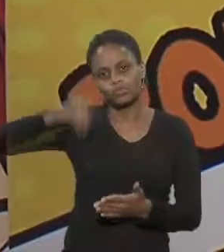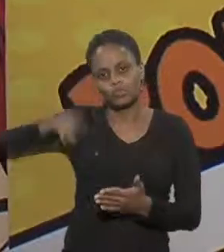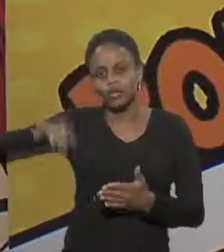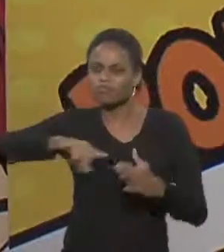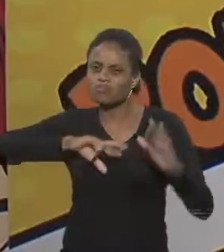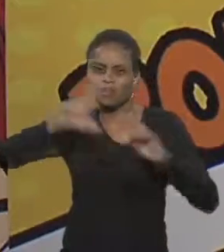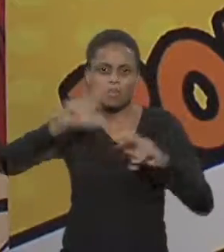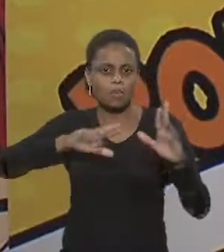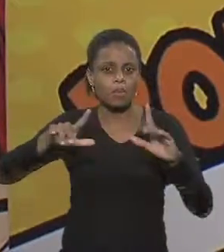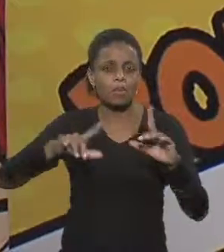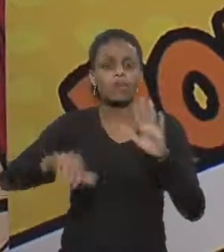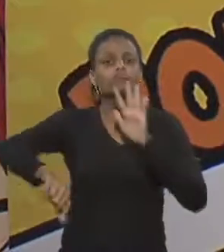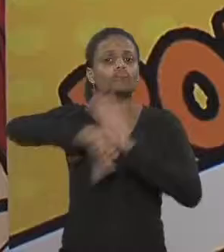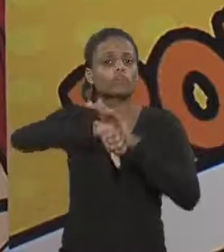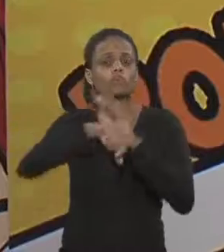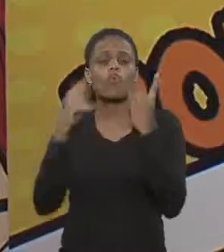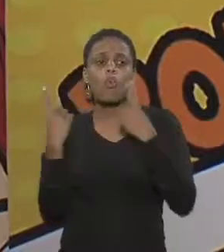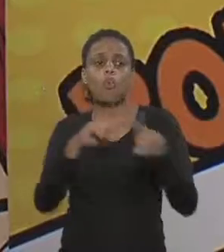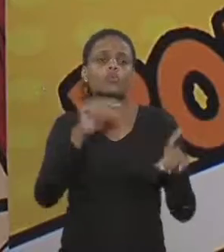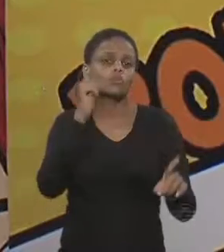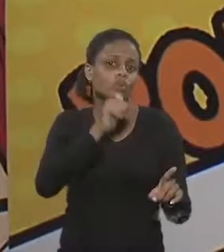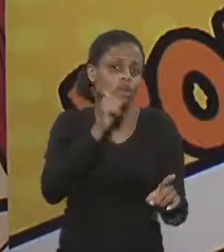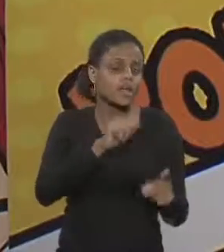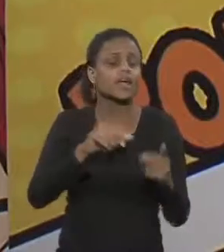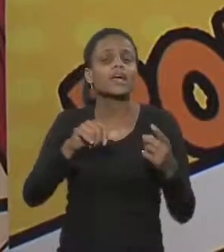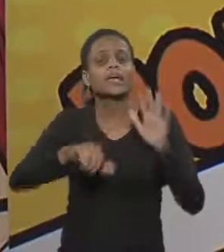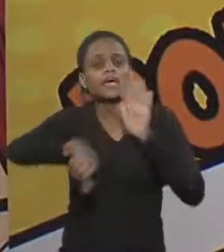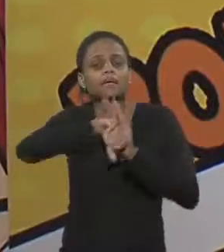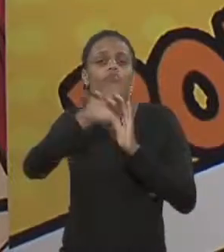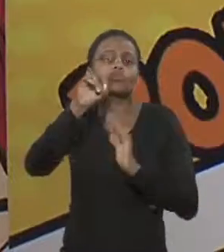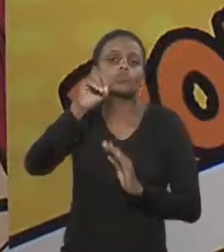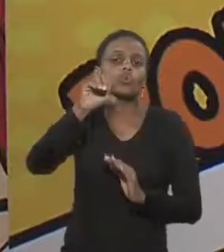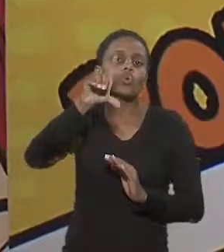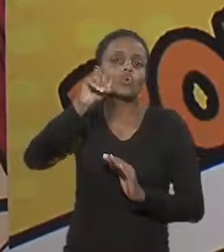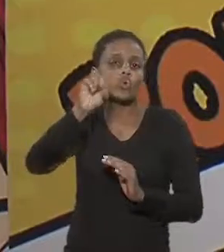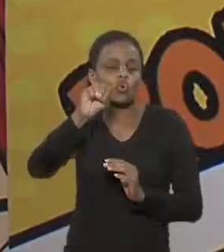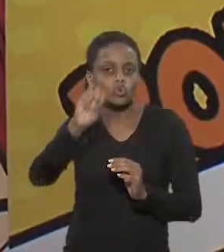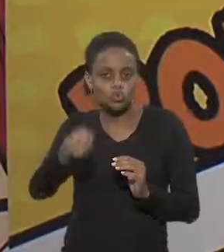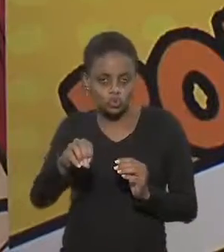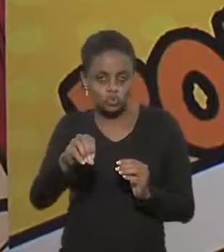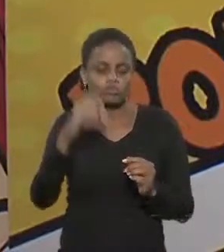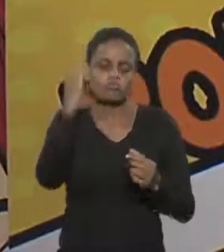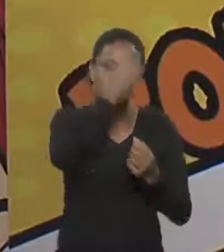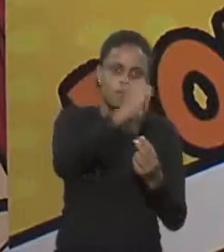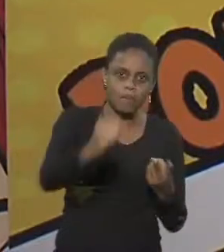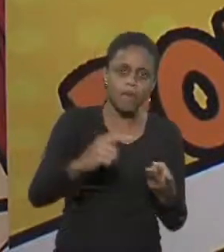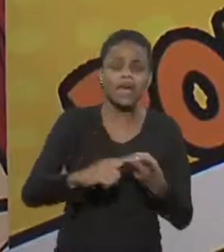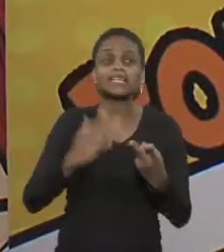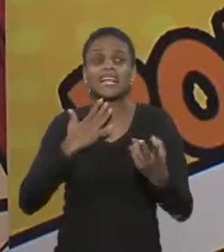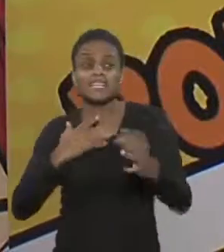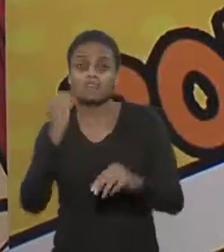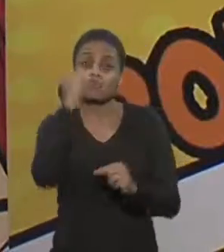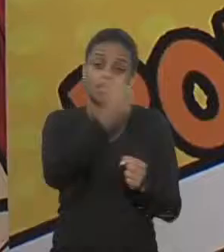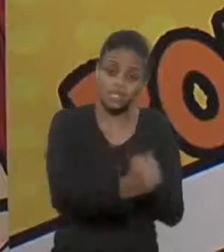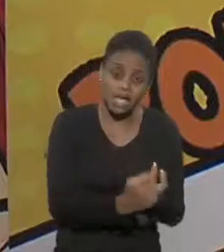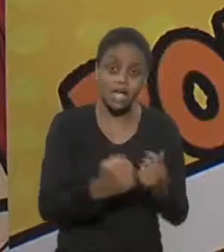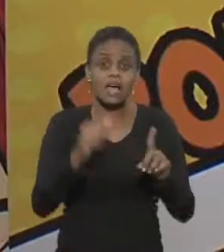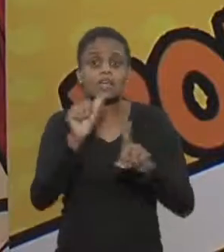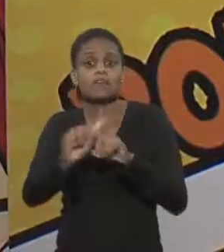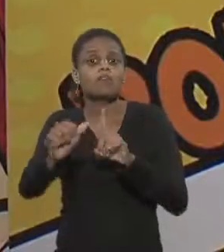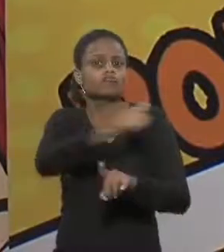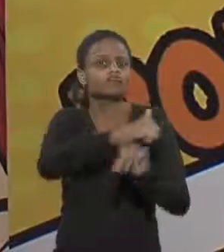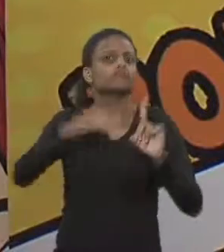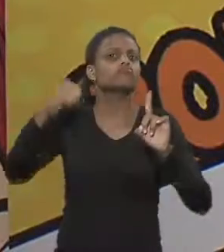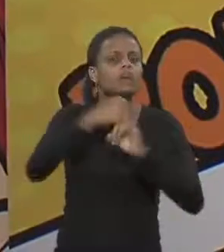dados de diversos crimes praticados contra as mulheres, como homicídio doloso, feminicídio, tentativa de homicídio, tentativa